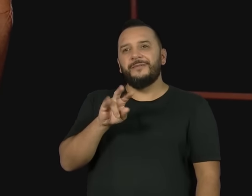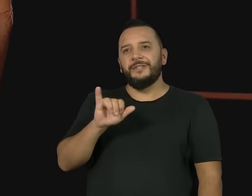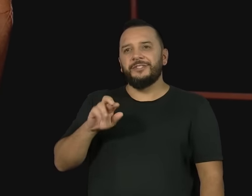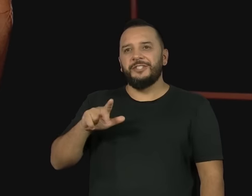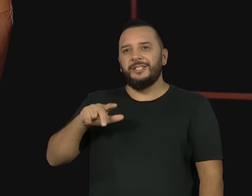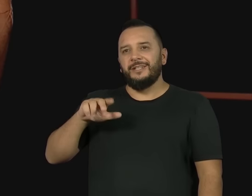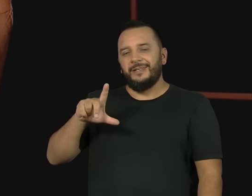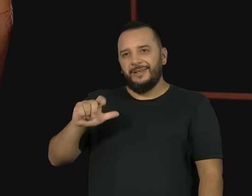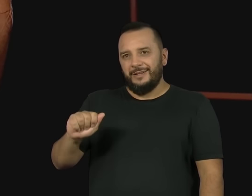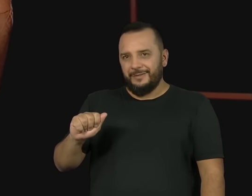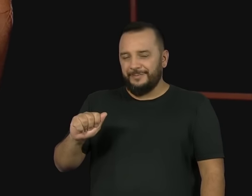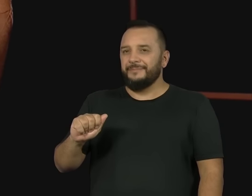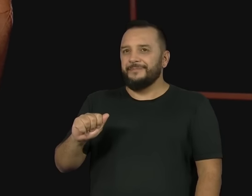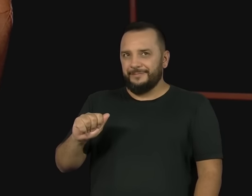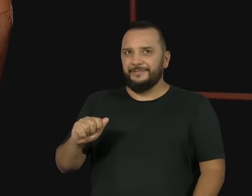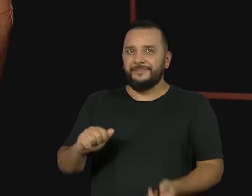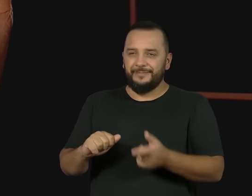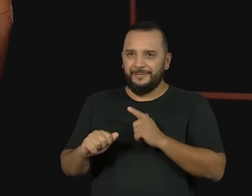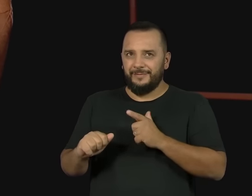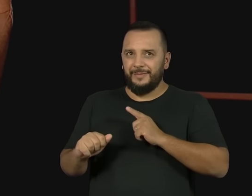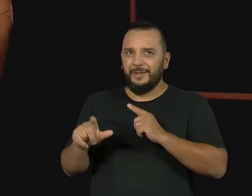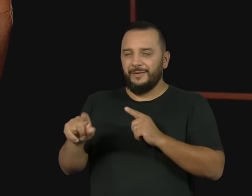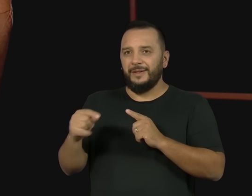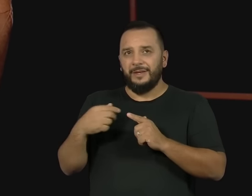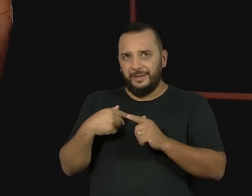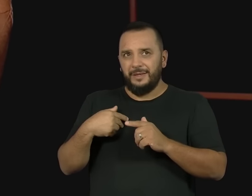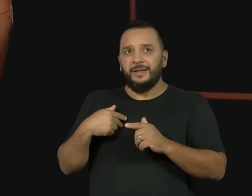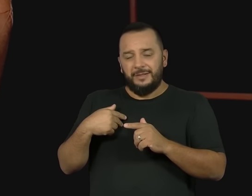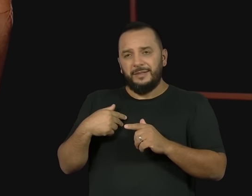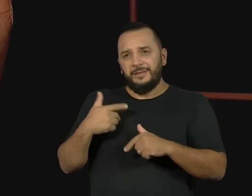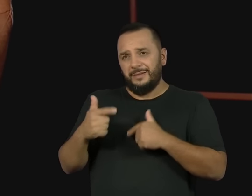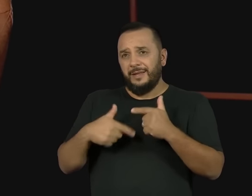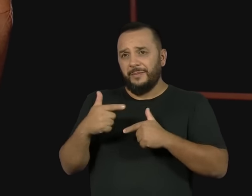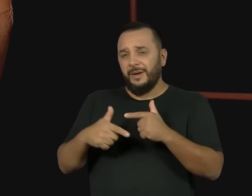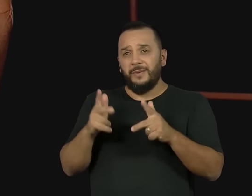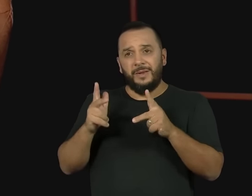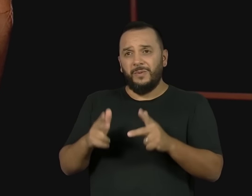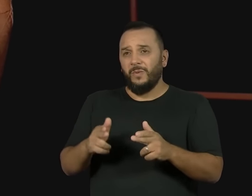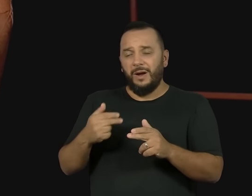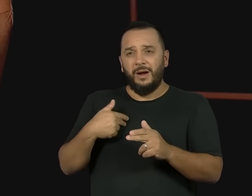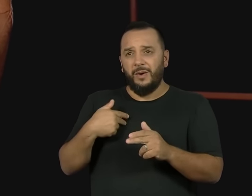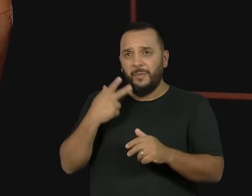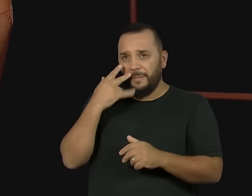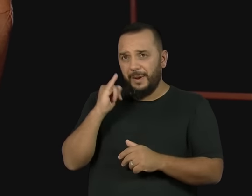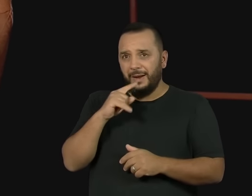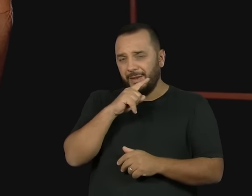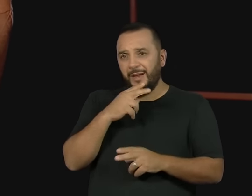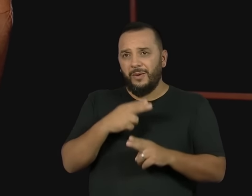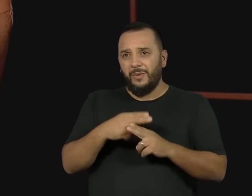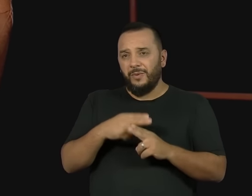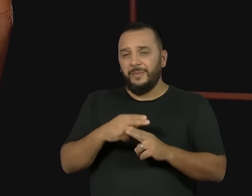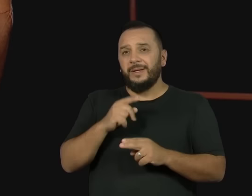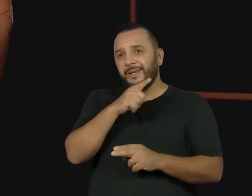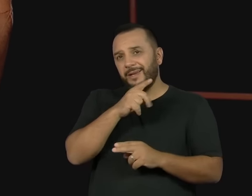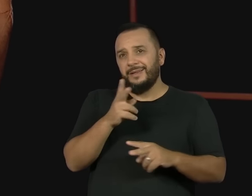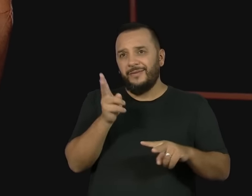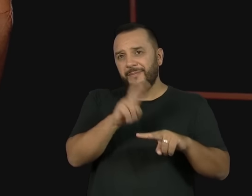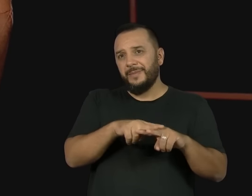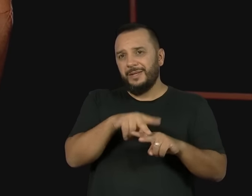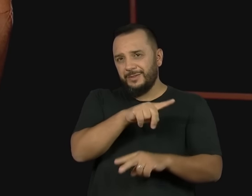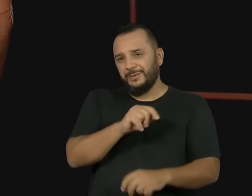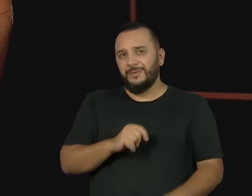Hipólito, que tinha o mesmo papel do papai em Roma. Entendeu? E ele estava preso ainda. Então eles queriam